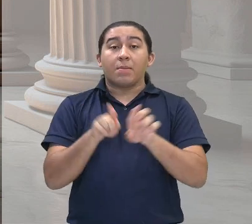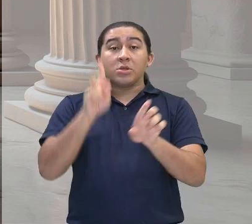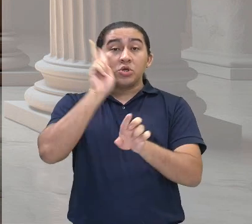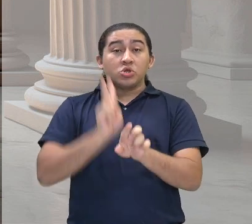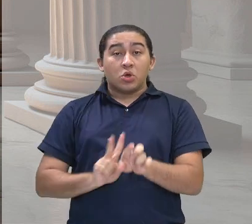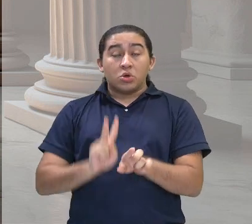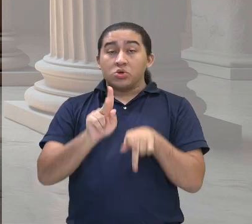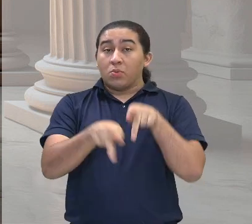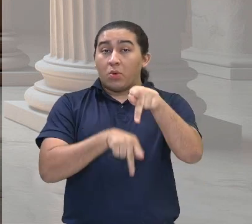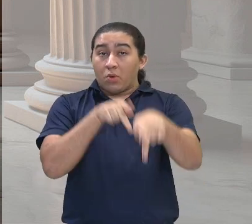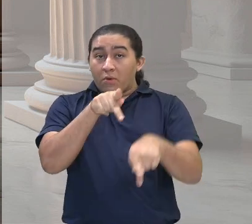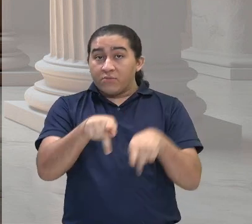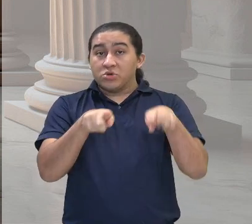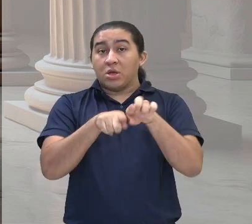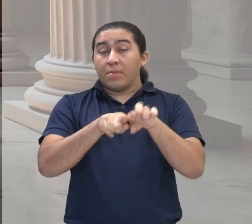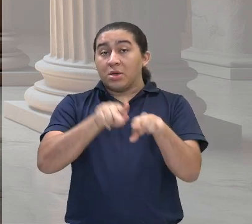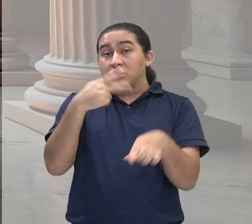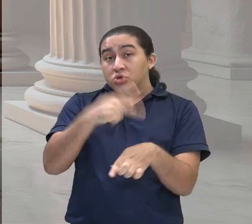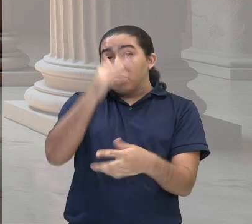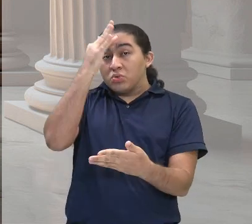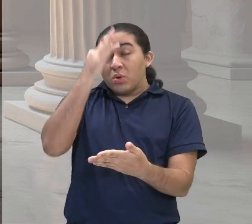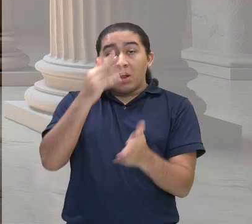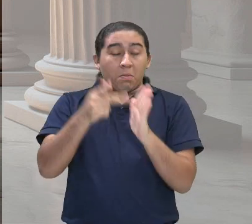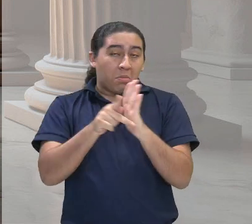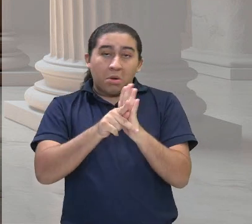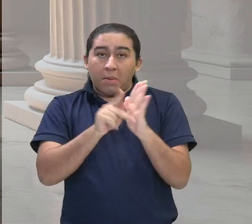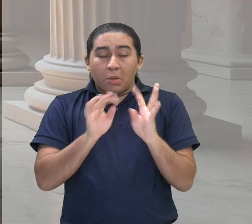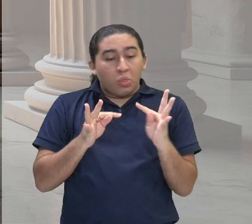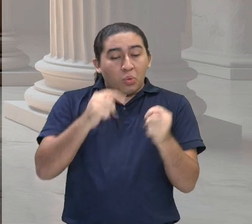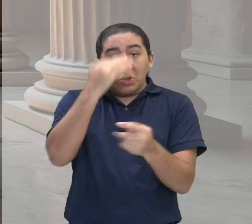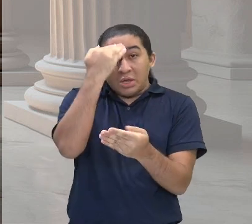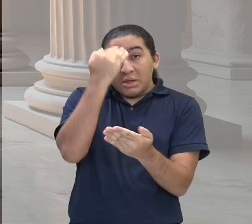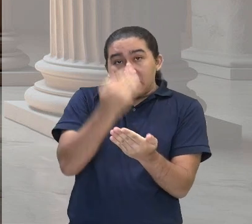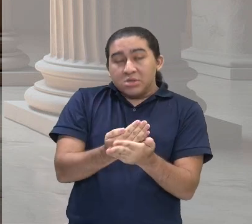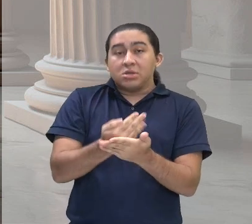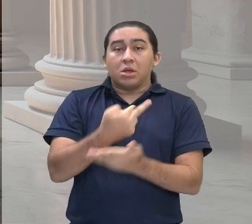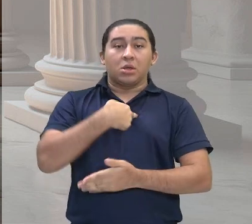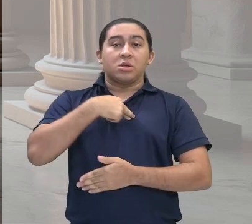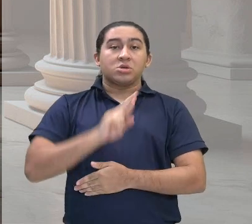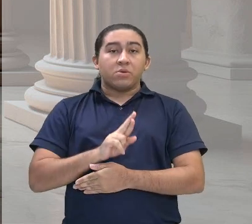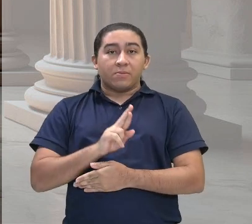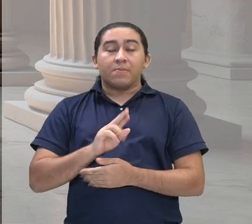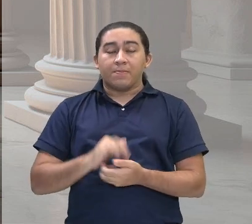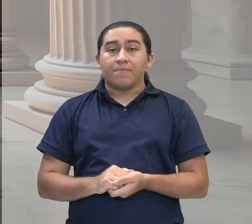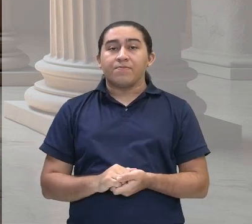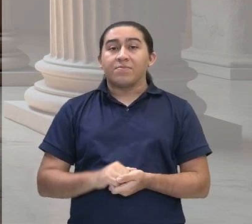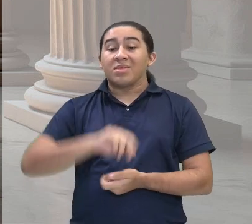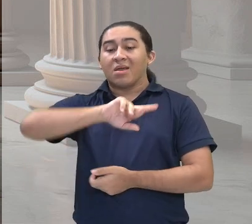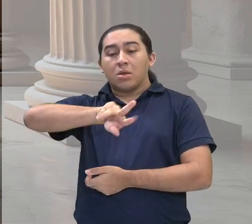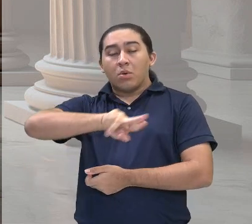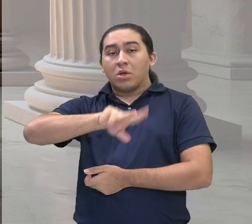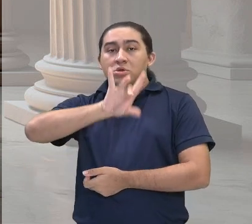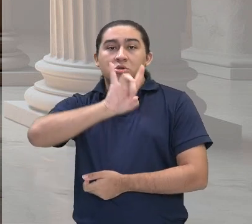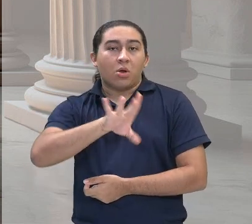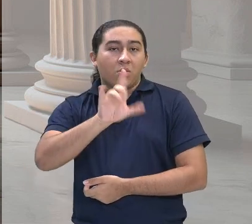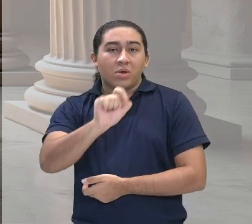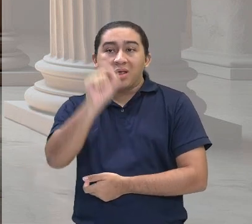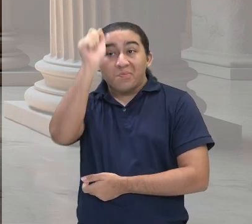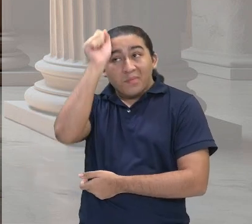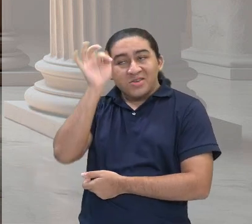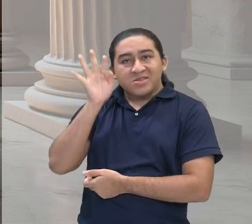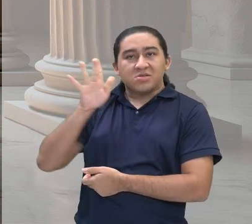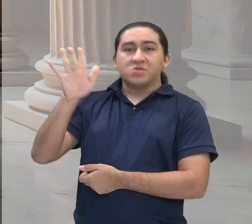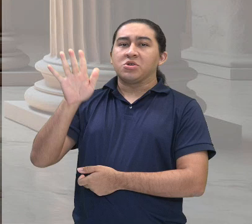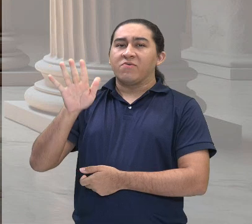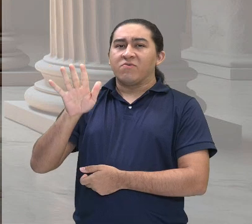dos povos e de suas crenças, ou seja, de suas religiões. Os mitos, eles não são mera ficção, eles não